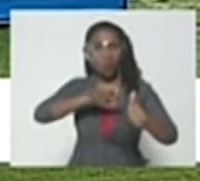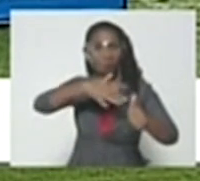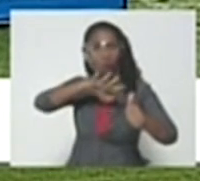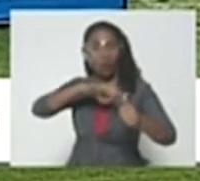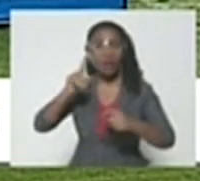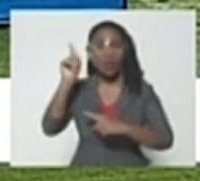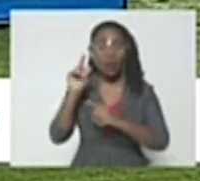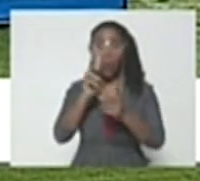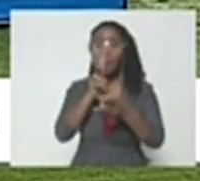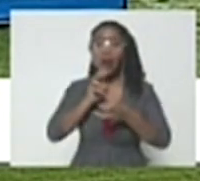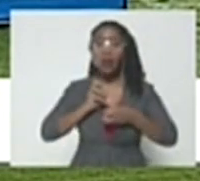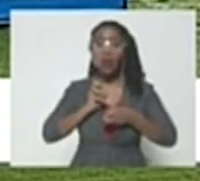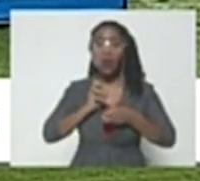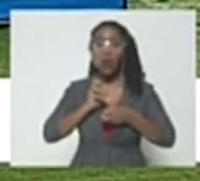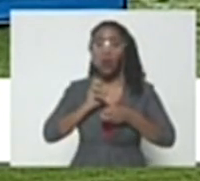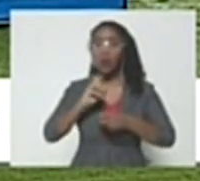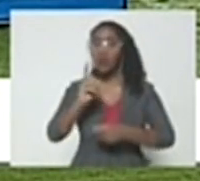organizadora receba o dinheiro da Venezuela.